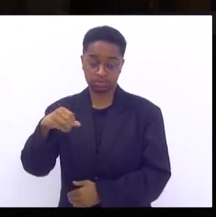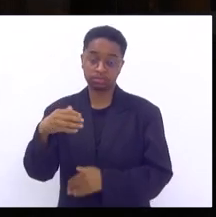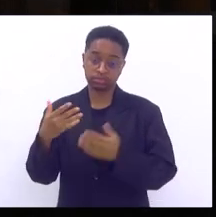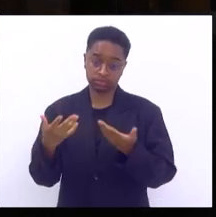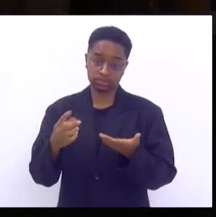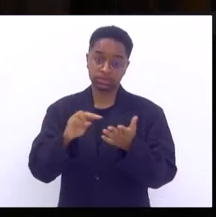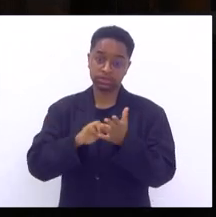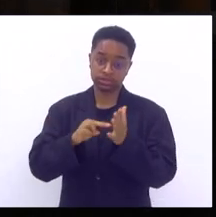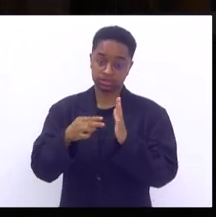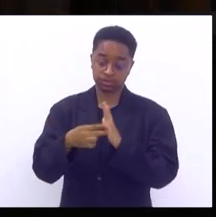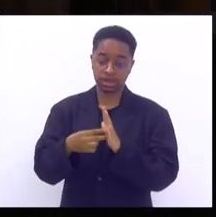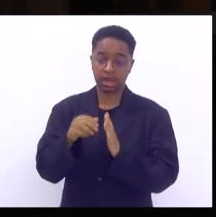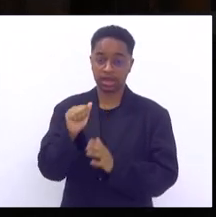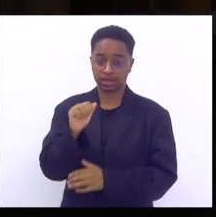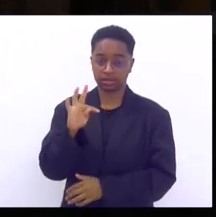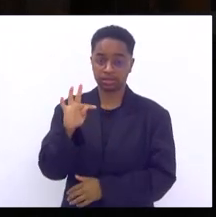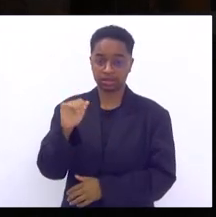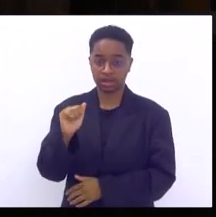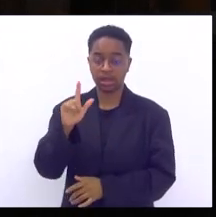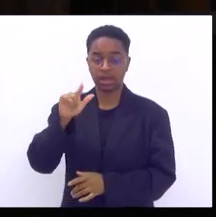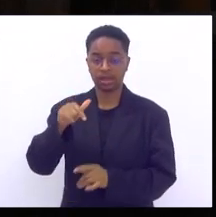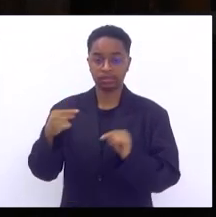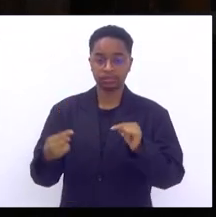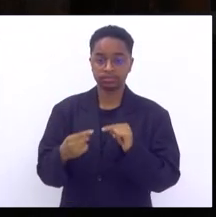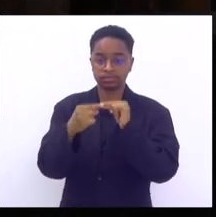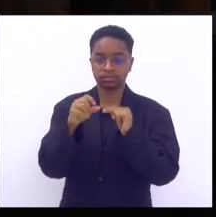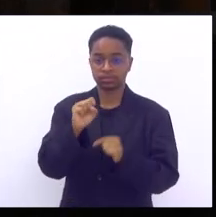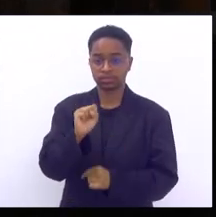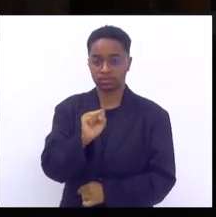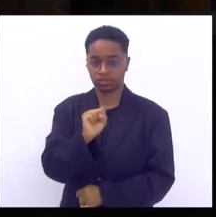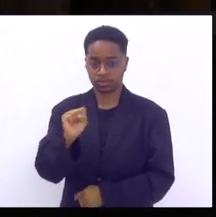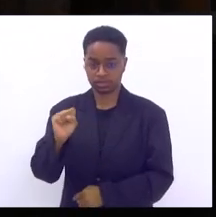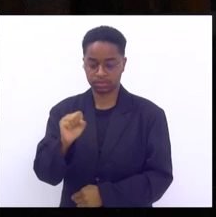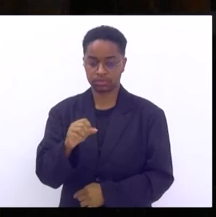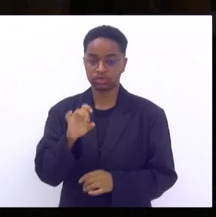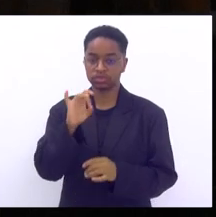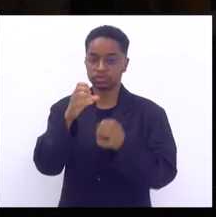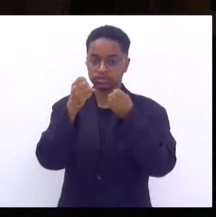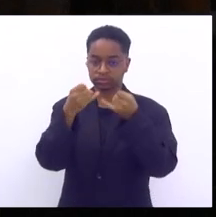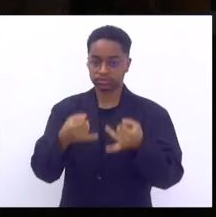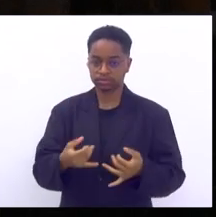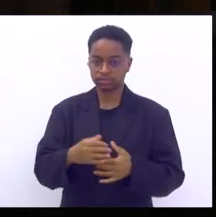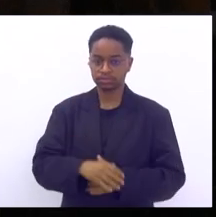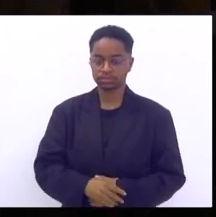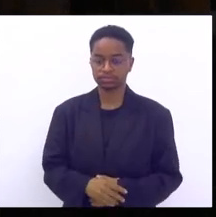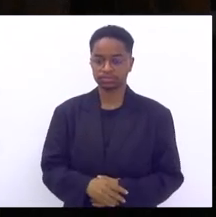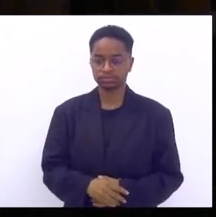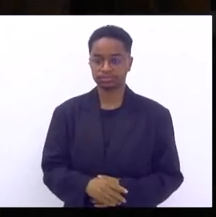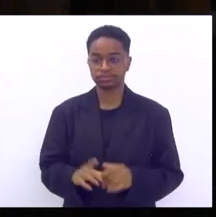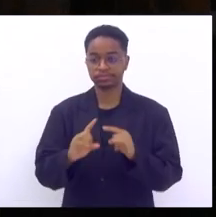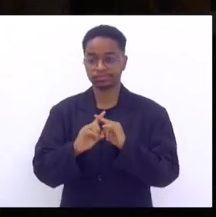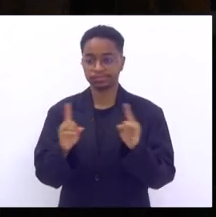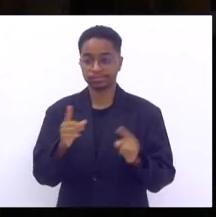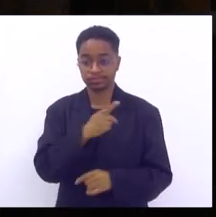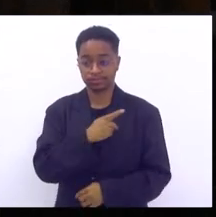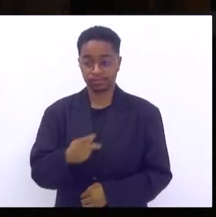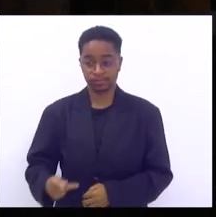da 88ª. Só feito o esclarecimento. Mas, senhor presidente,